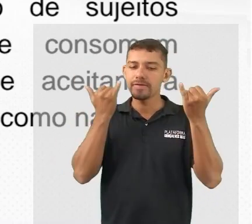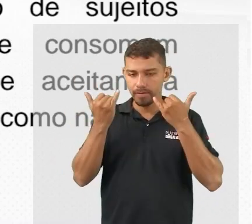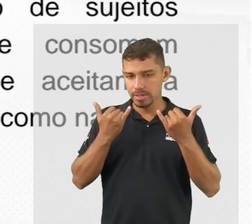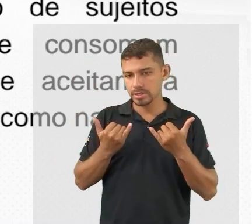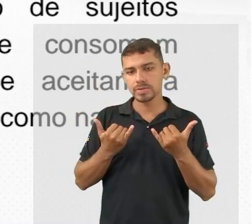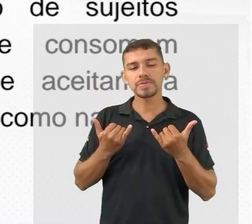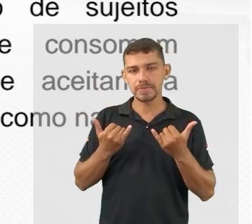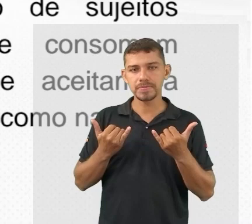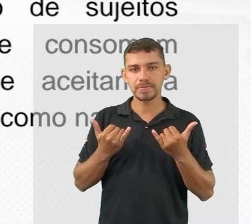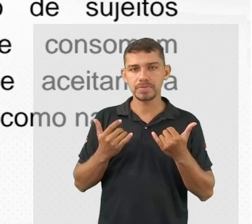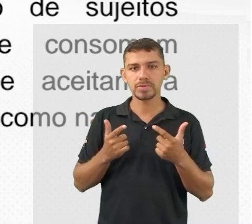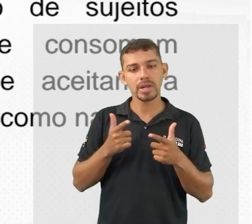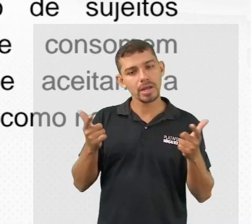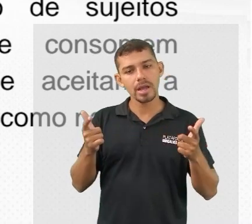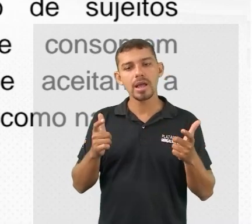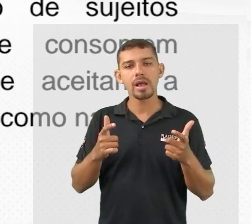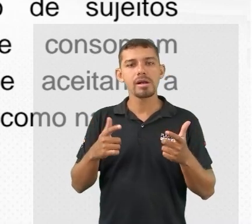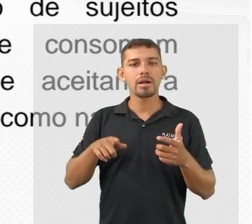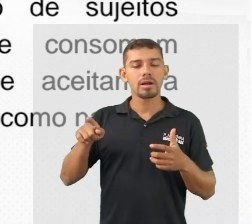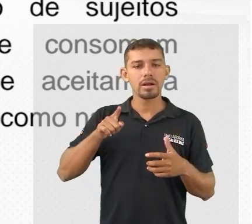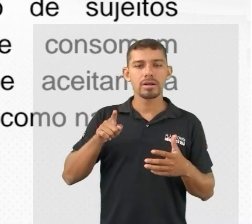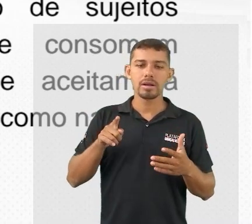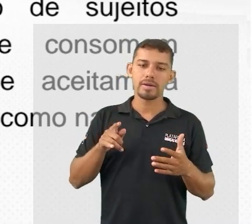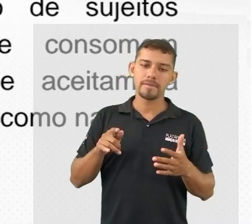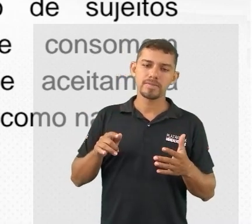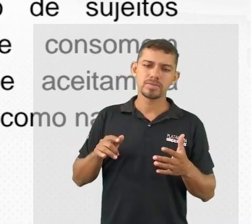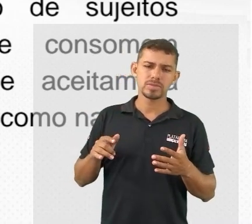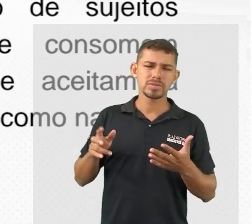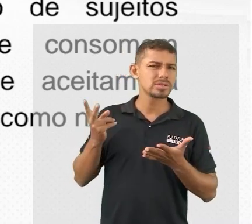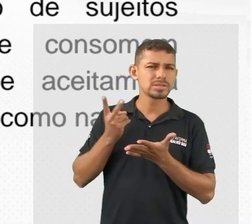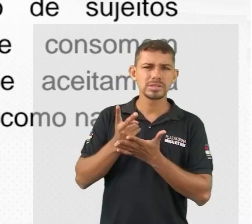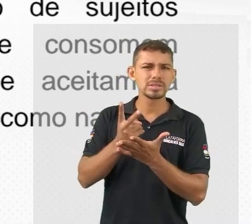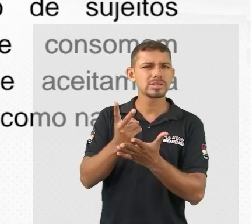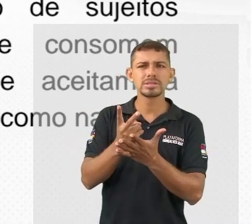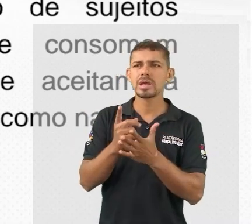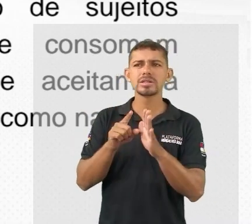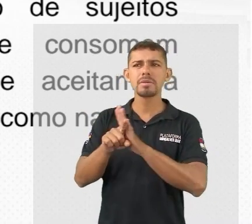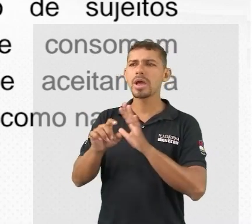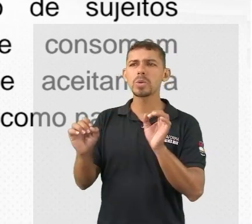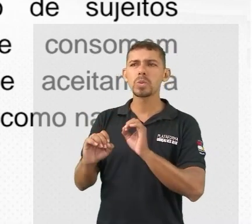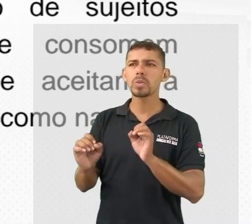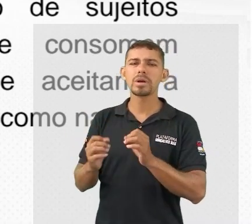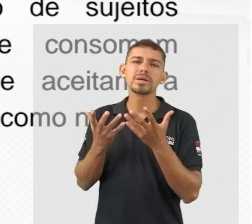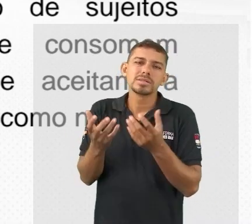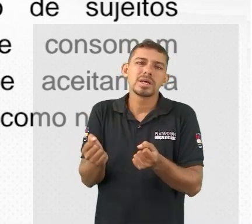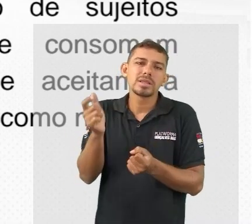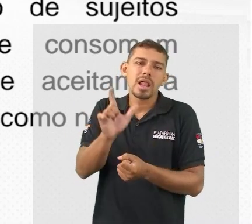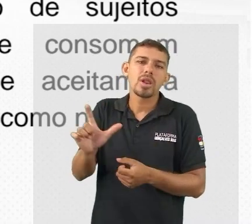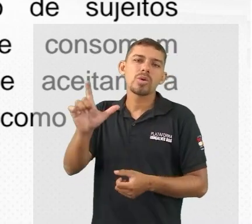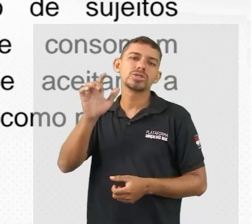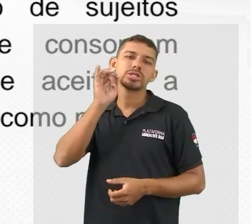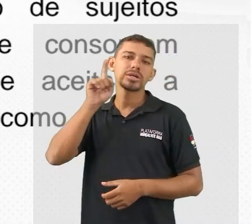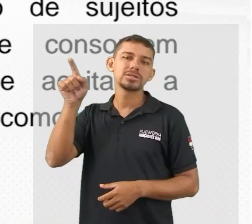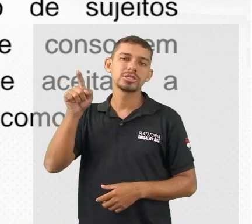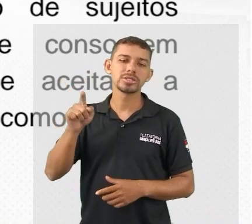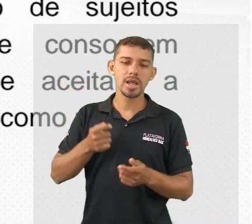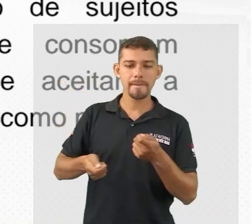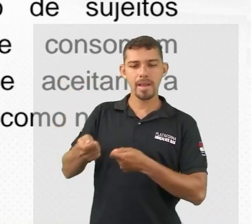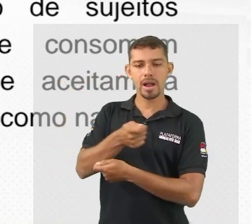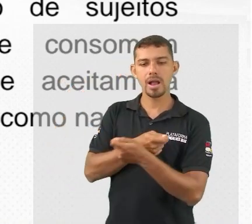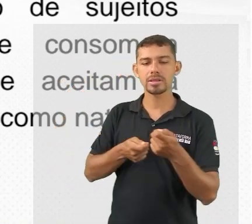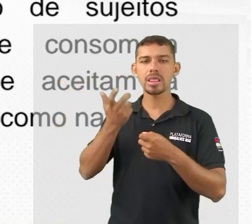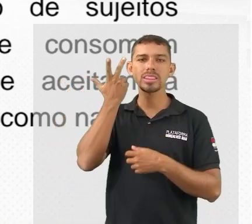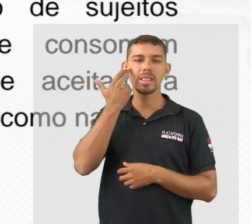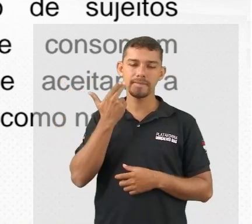desinformação. E aí esses indivíduos conformados consomem sem questionar e aceitam a lógica de mercado como uma coisa natural,